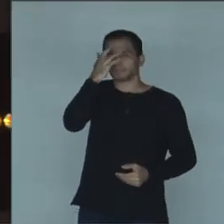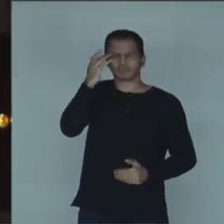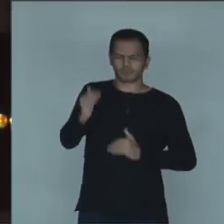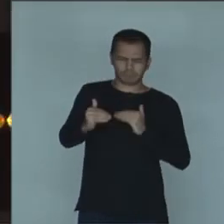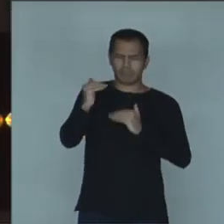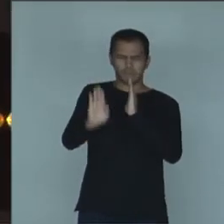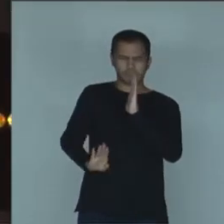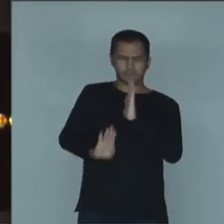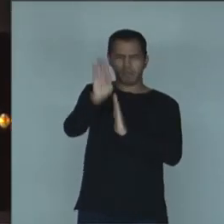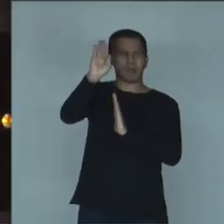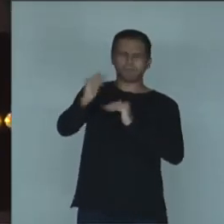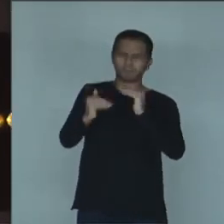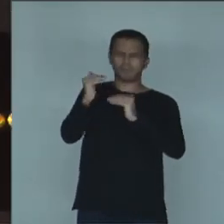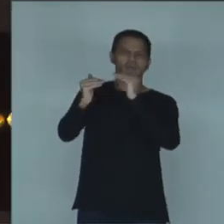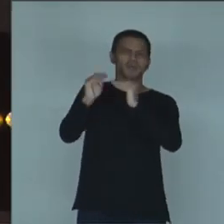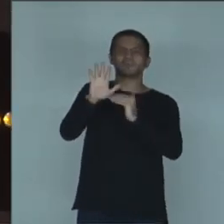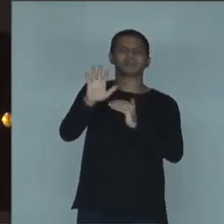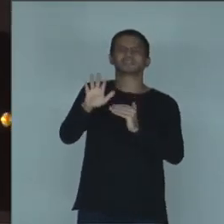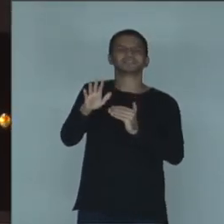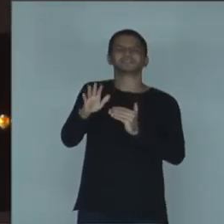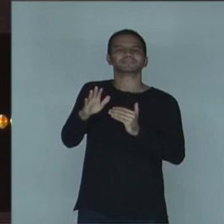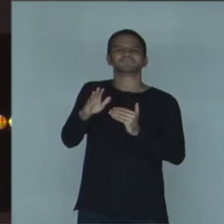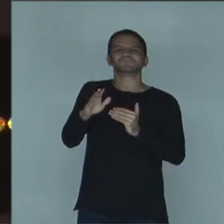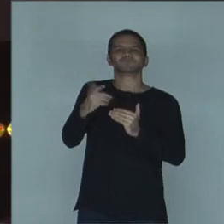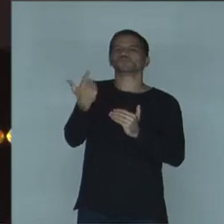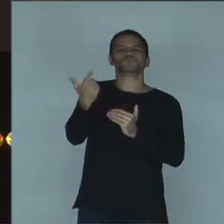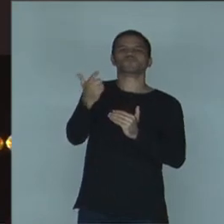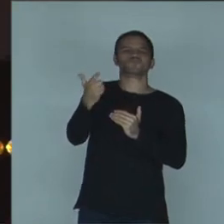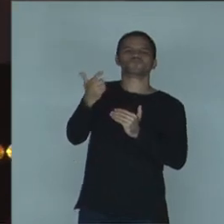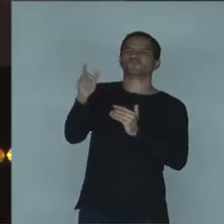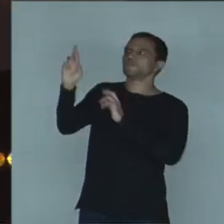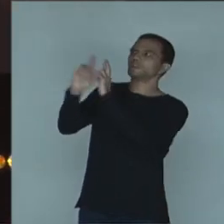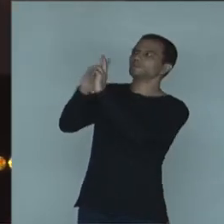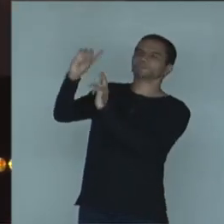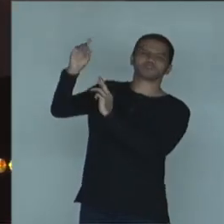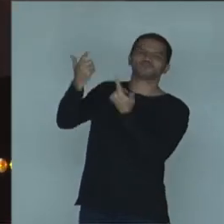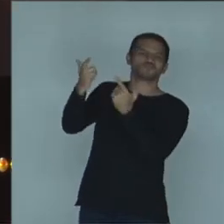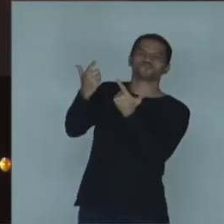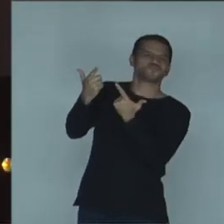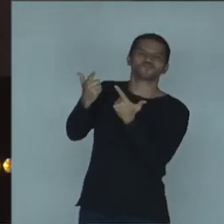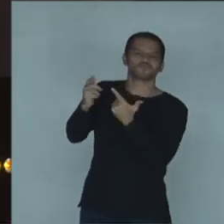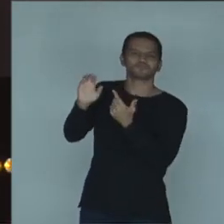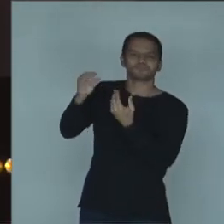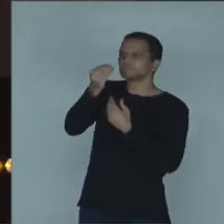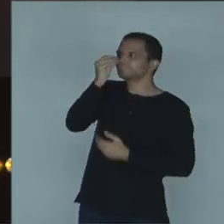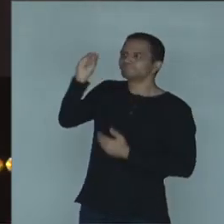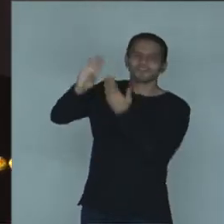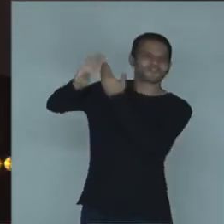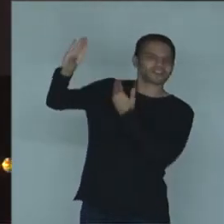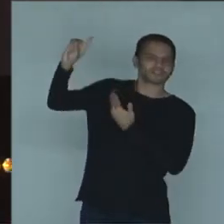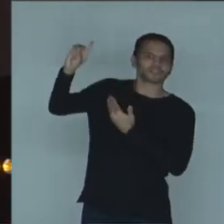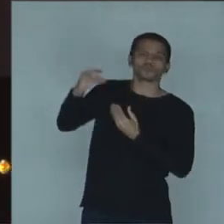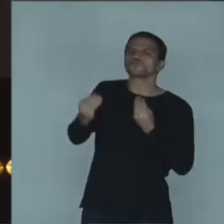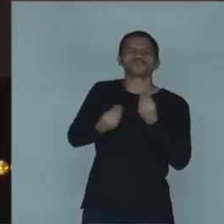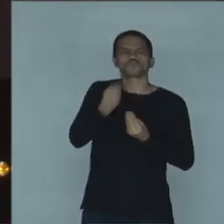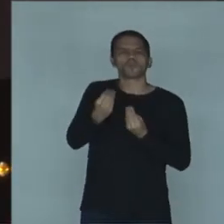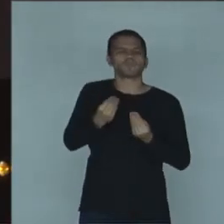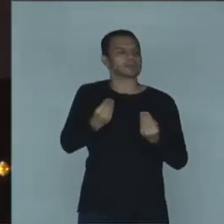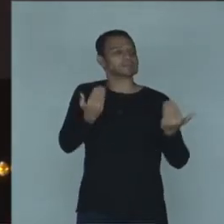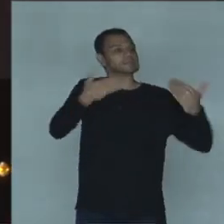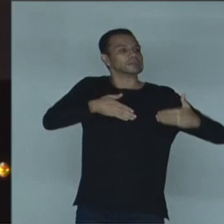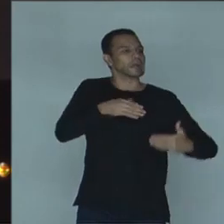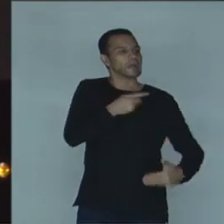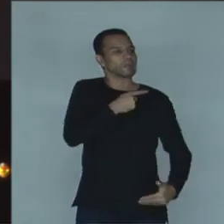e ela não tem consistência de vida com Deus como ela vai chegar para o seu Líder vai chegar por um